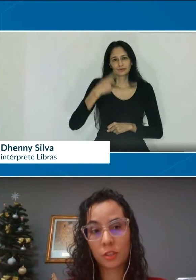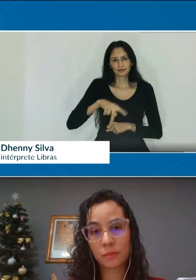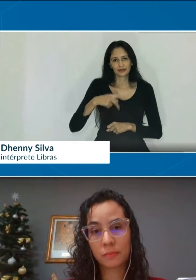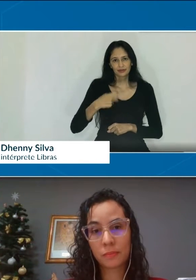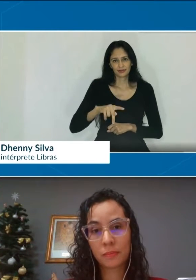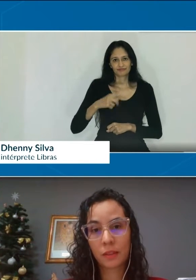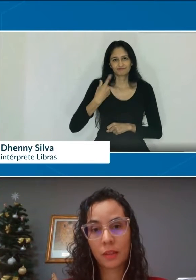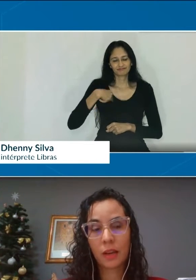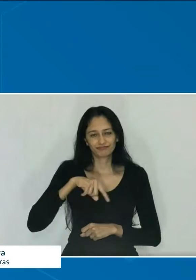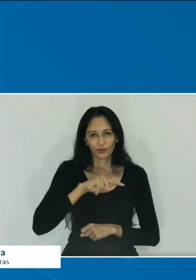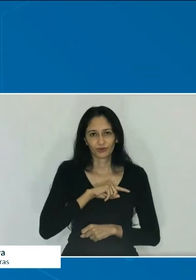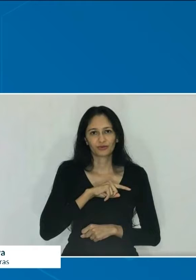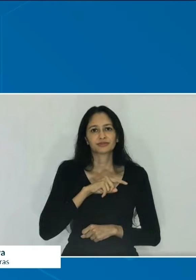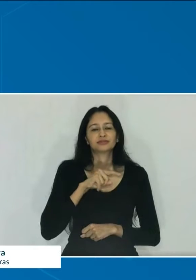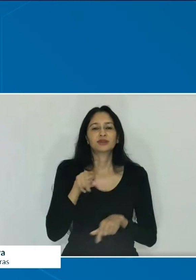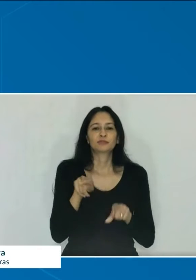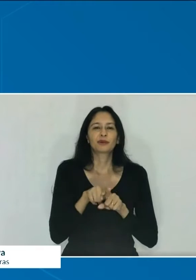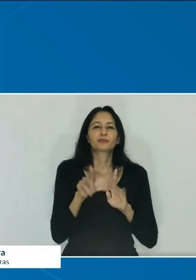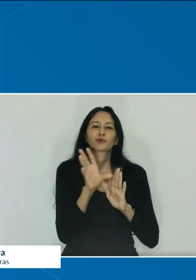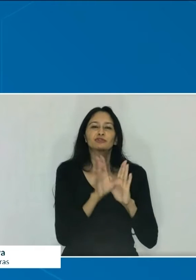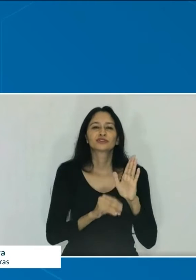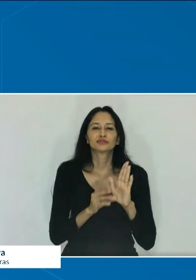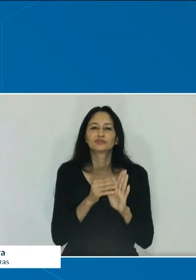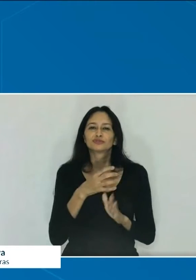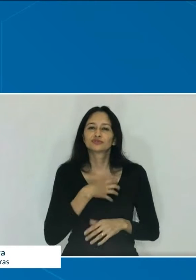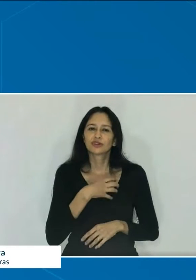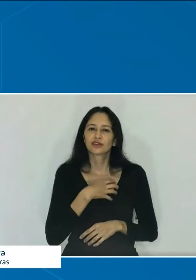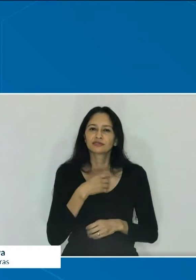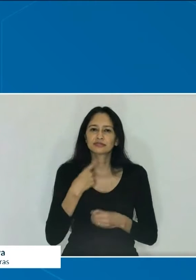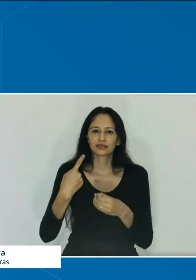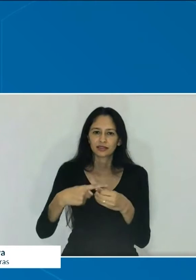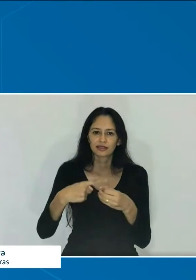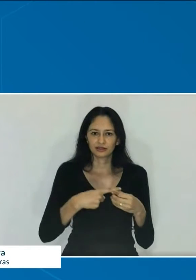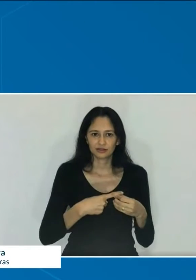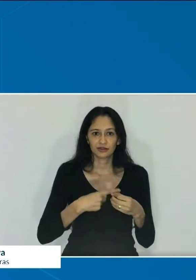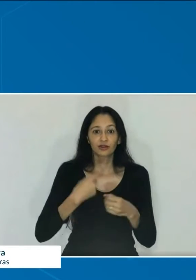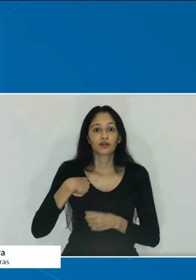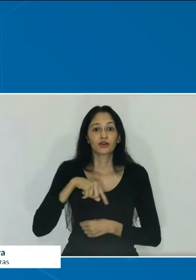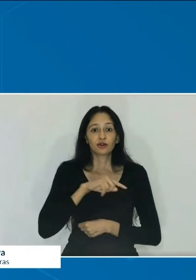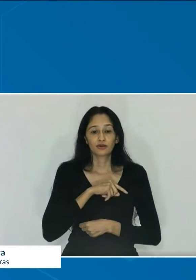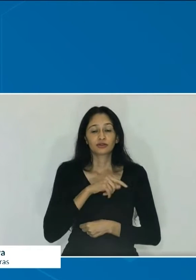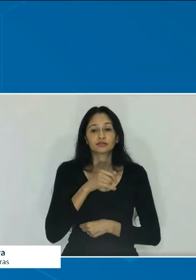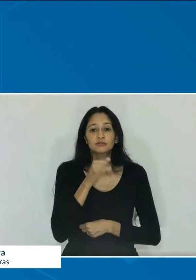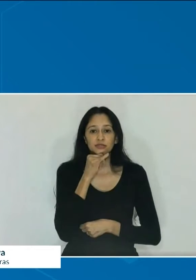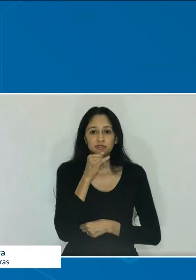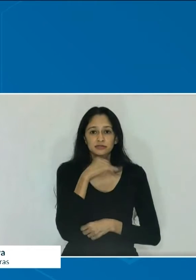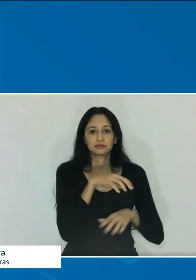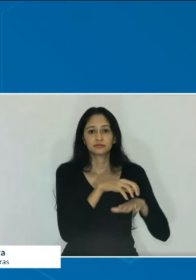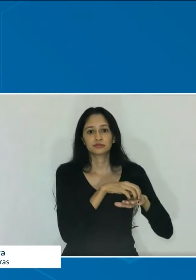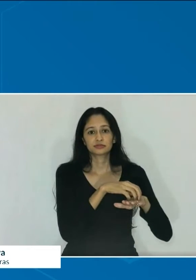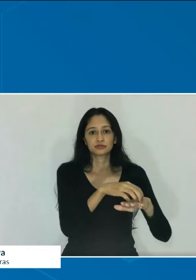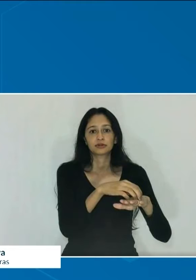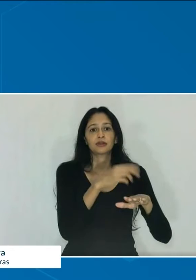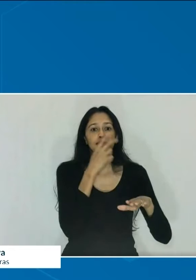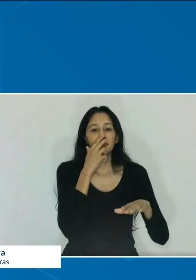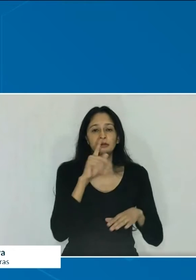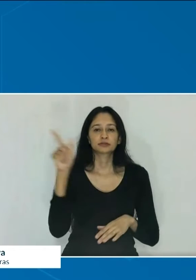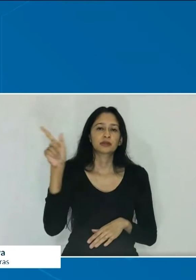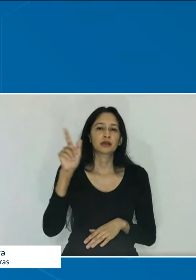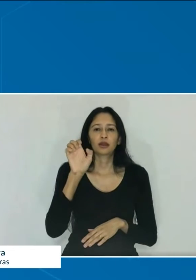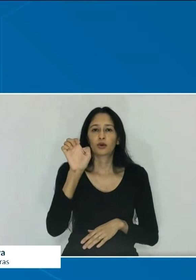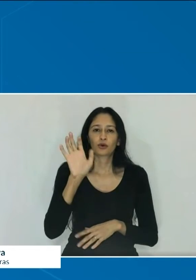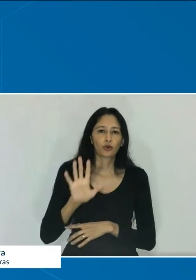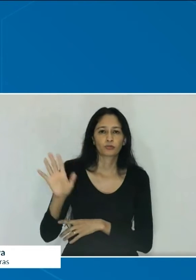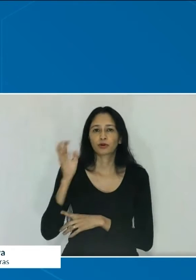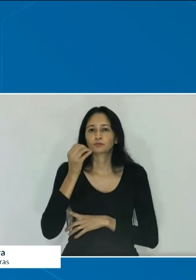de cidade. As pessoas comparam muito o nosso transporte público com o transporte europeu, por exemplo. O transporte europeu é muito bom, que é